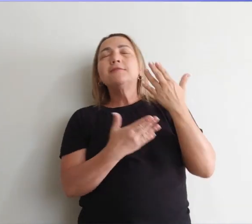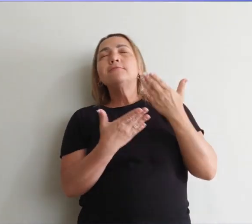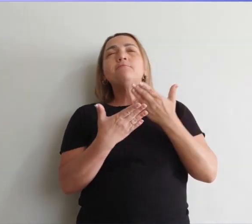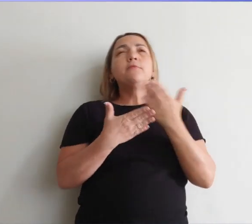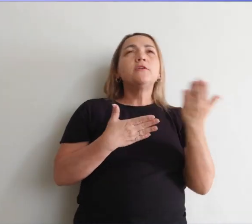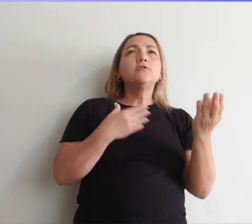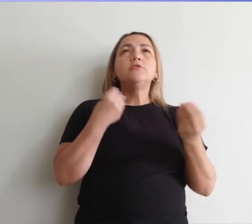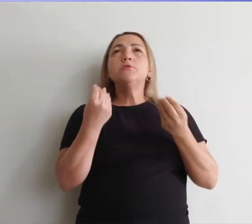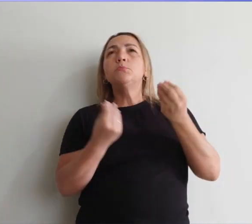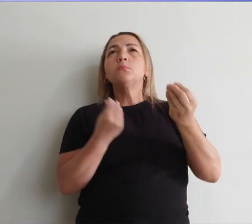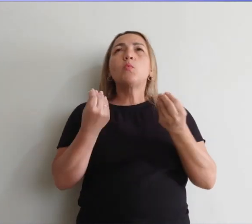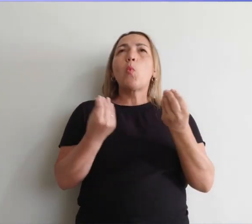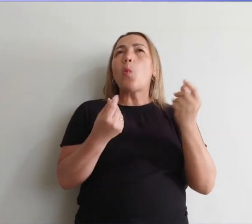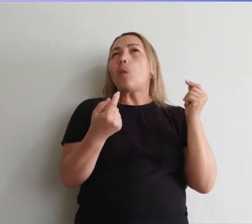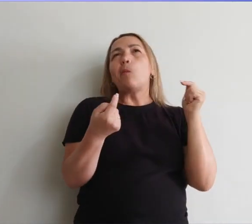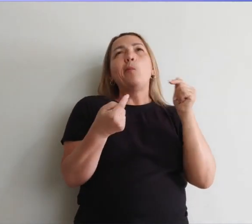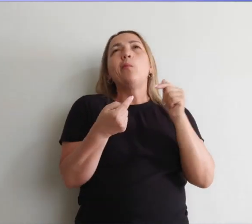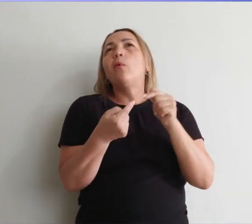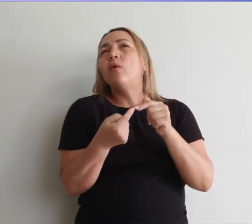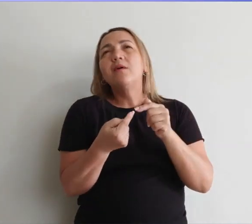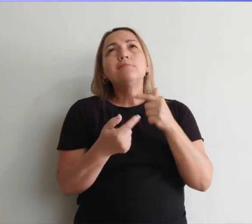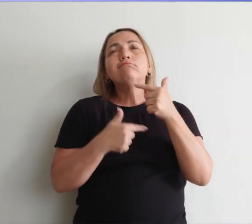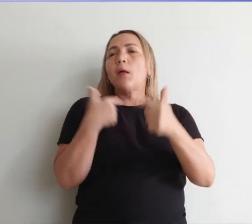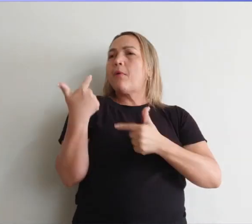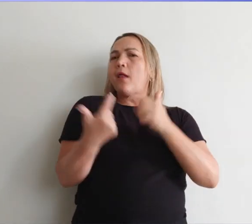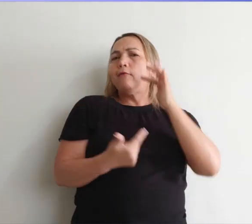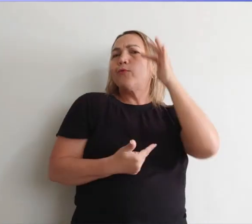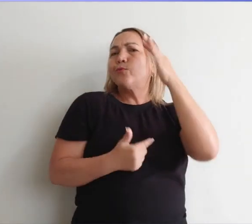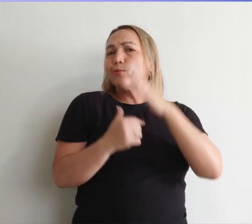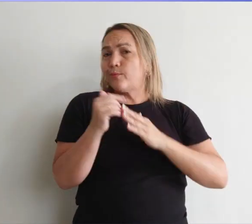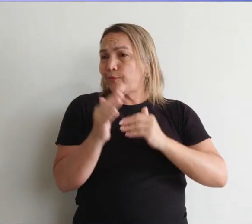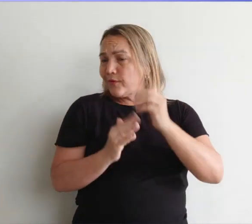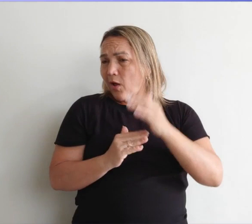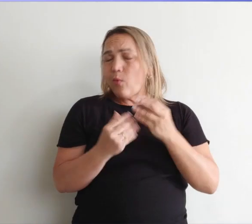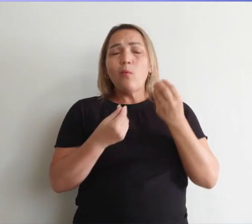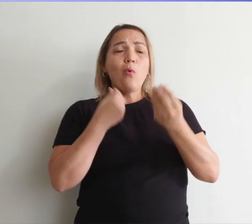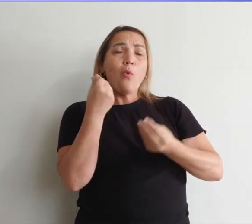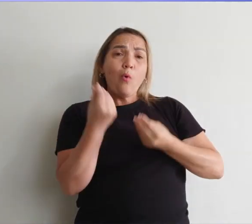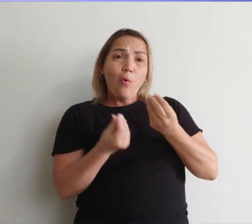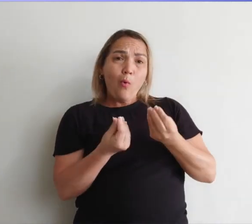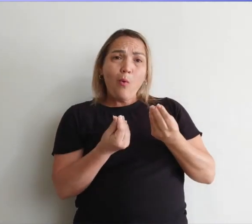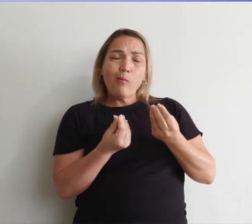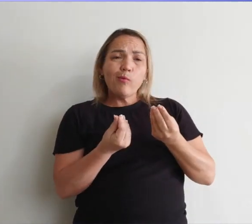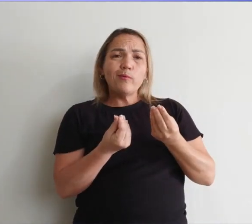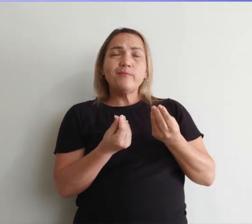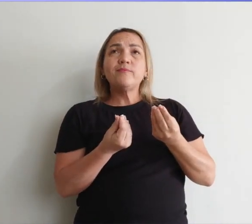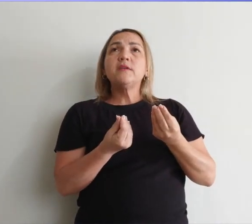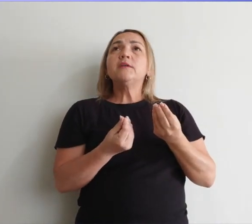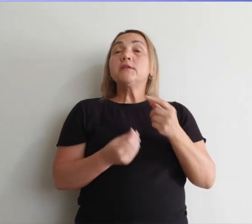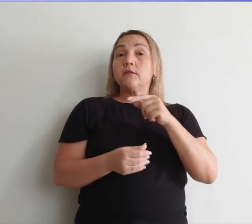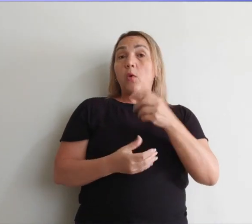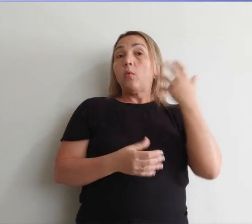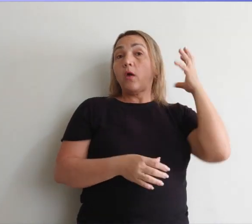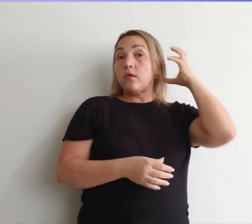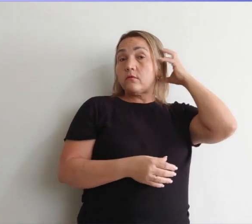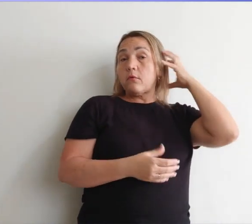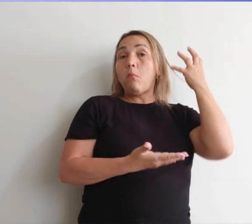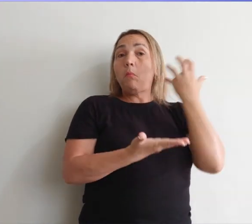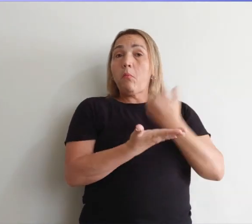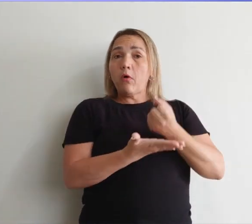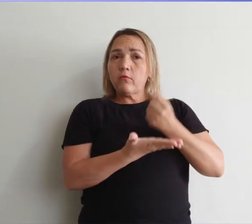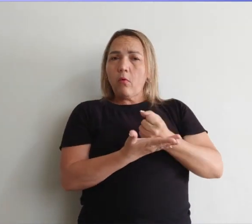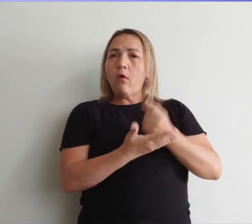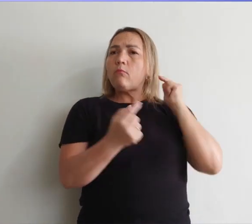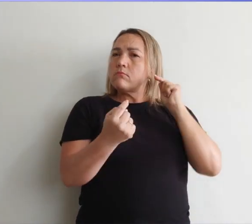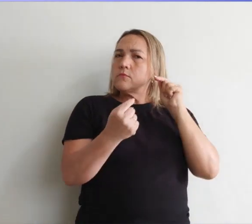isso aqui vai dar, com o que eu posso trabalhar, como que eu posso seguir uma carreira. Então, esse podcast vem justamente